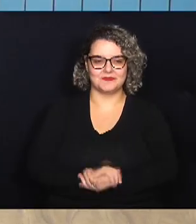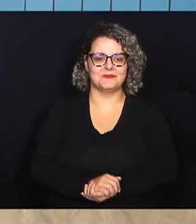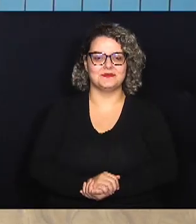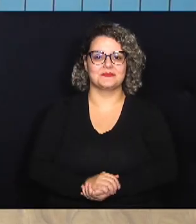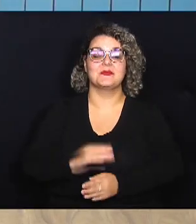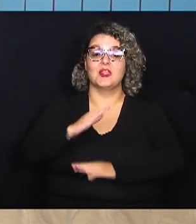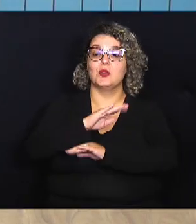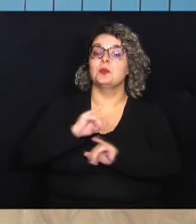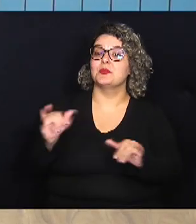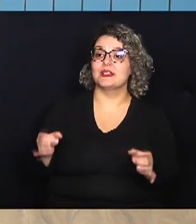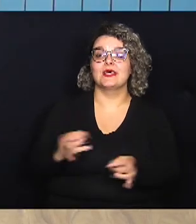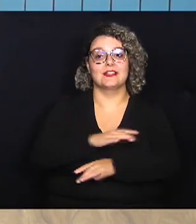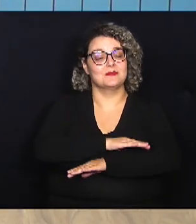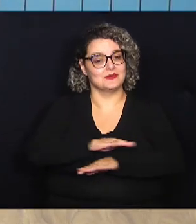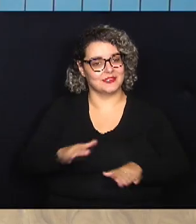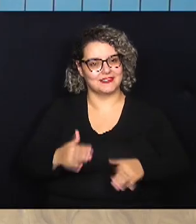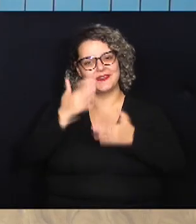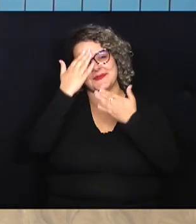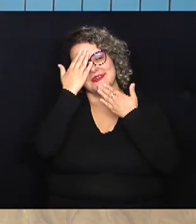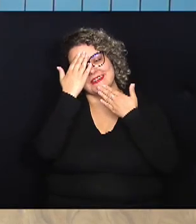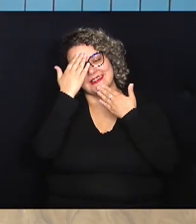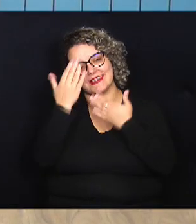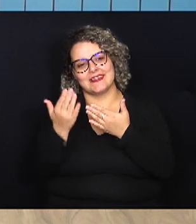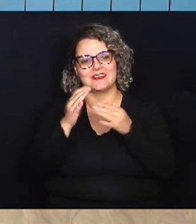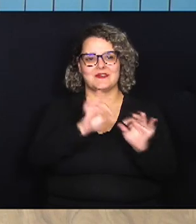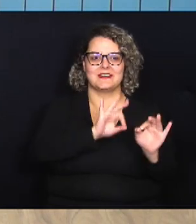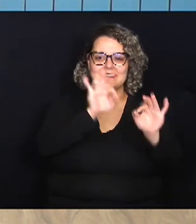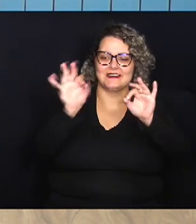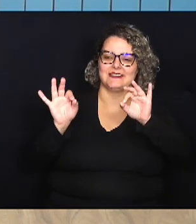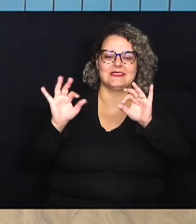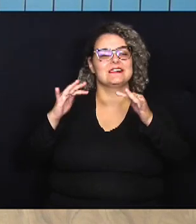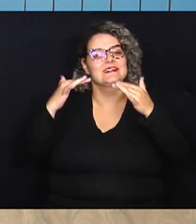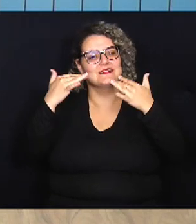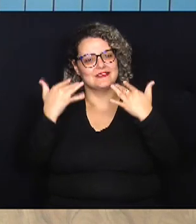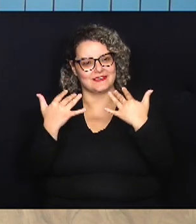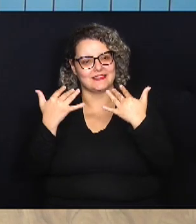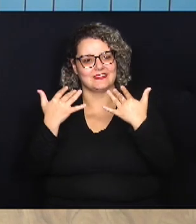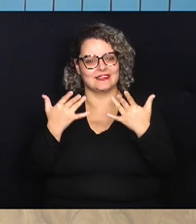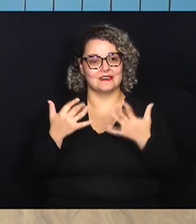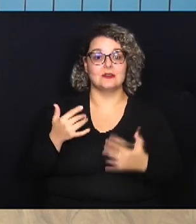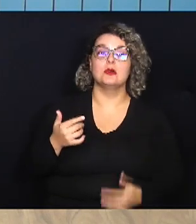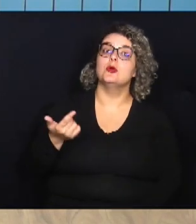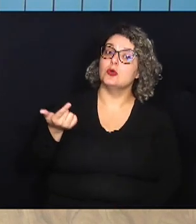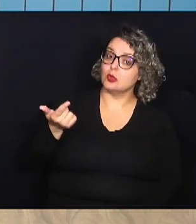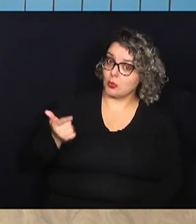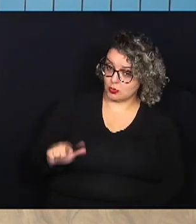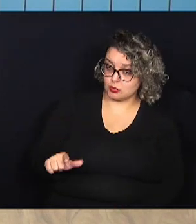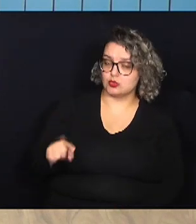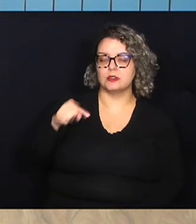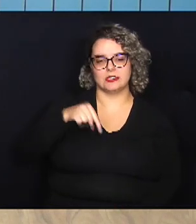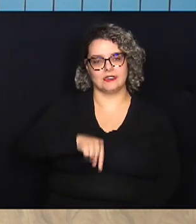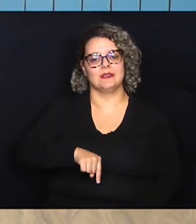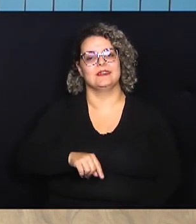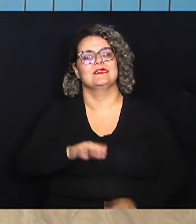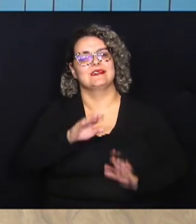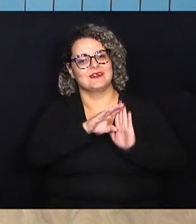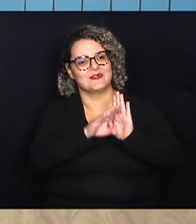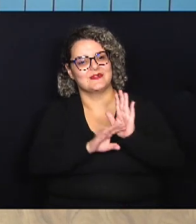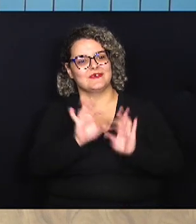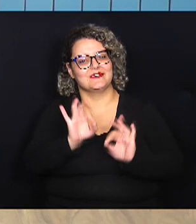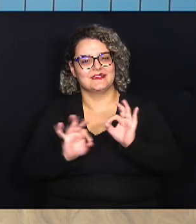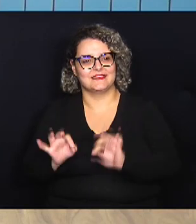Câmara Notícia fica por aqui. Muito obrigado pela sua companhia, pela sua audiência. Portanto, continue na nossa